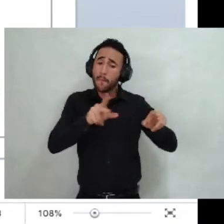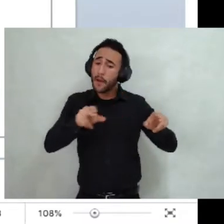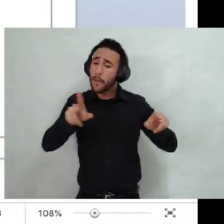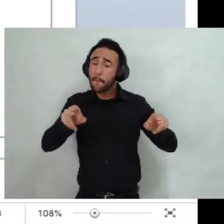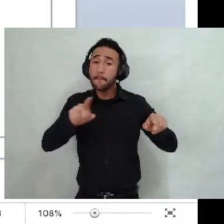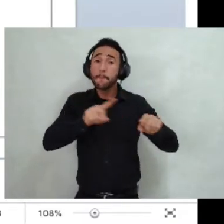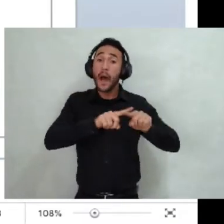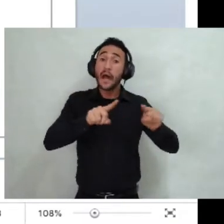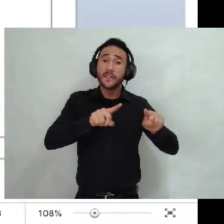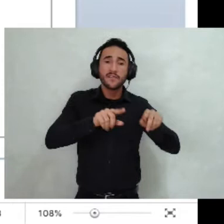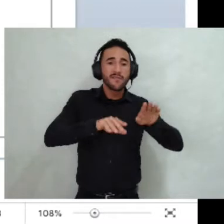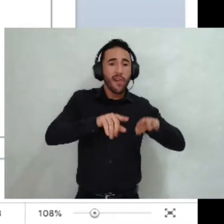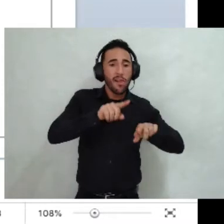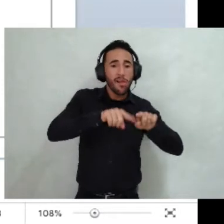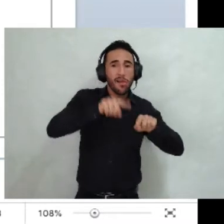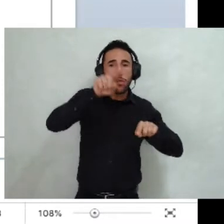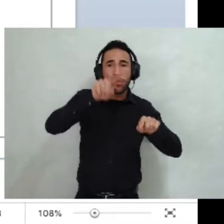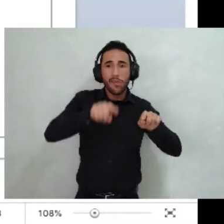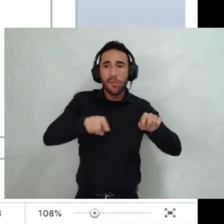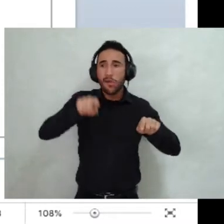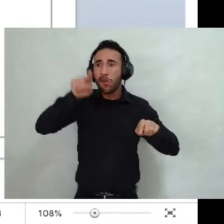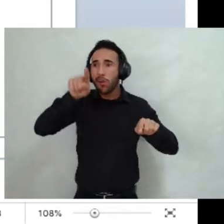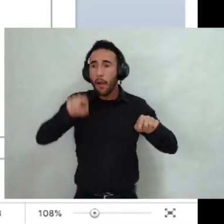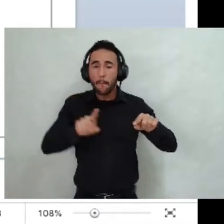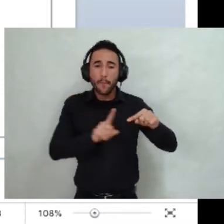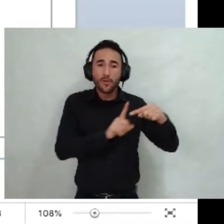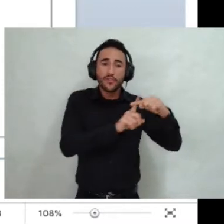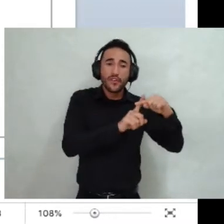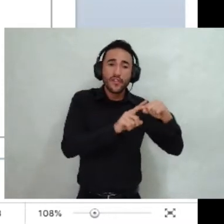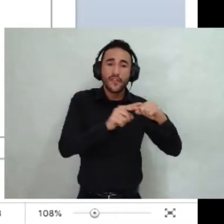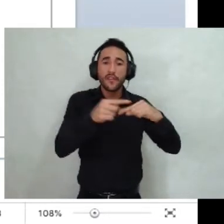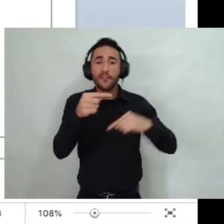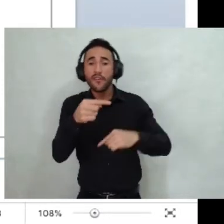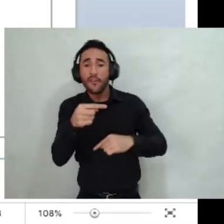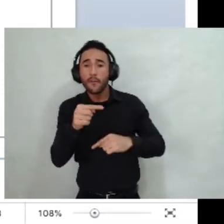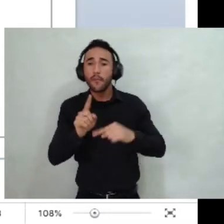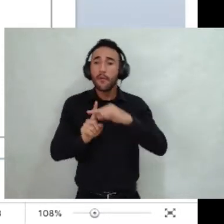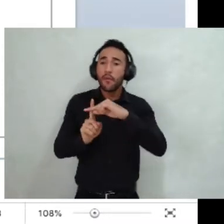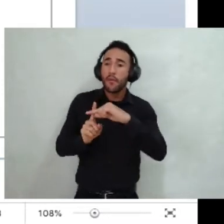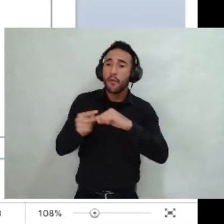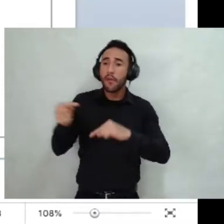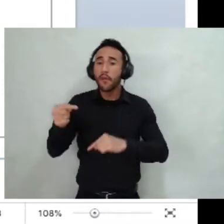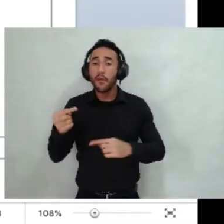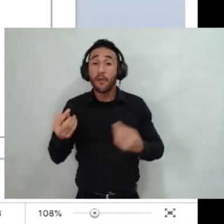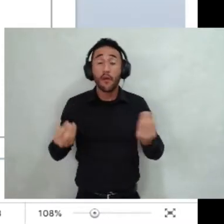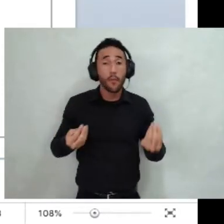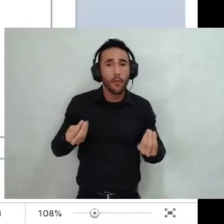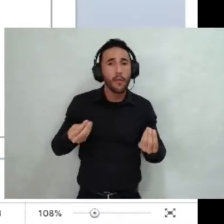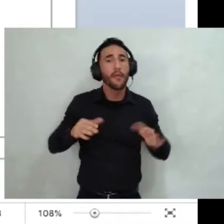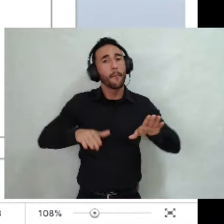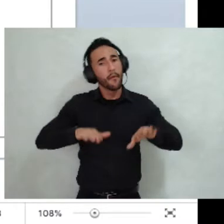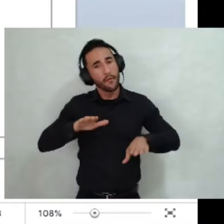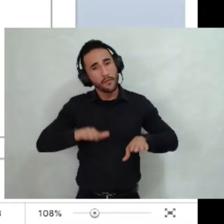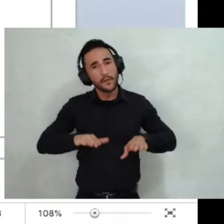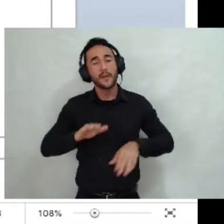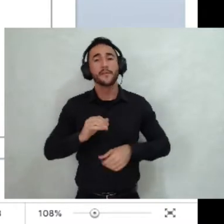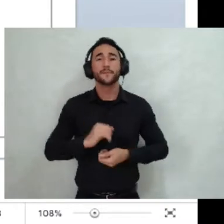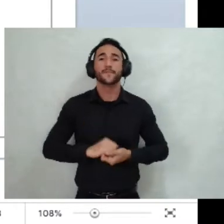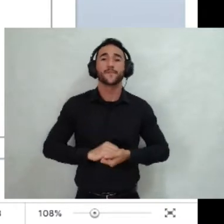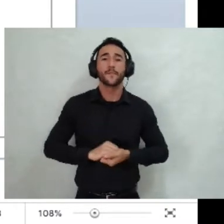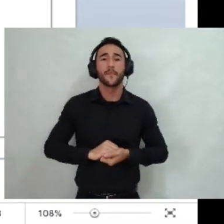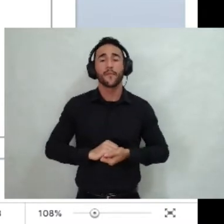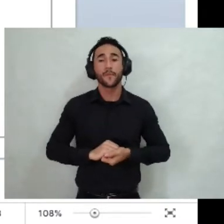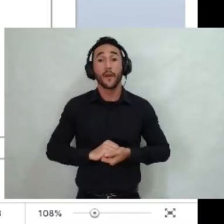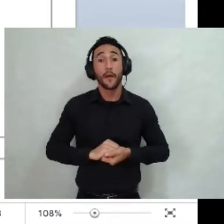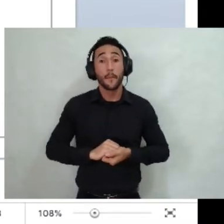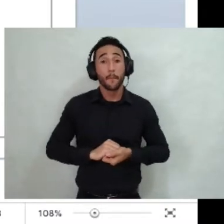viral e, em alguns momentos, não detectar ou detectar, voltar a detectar depois.